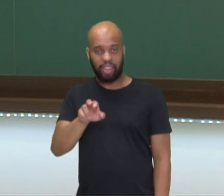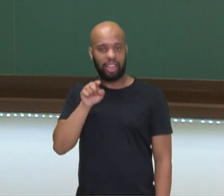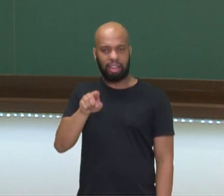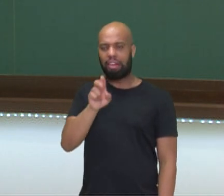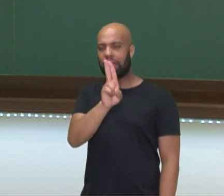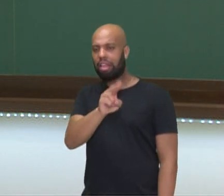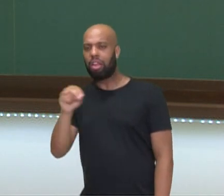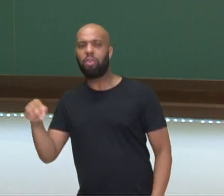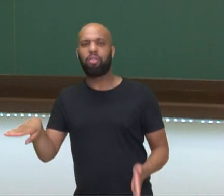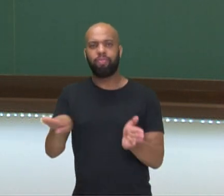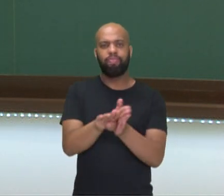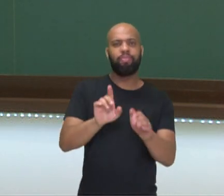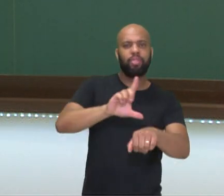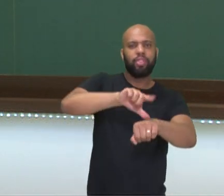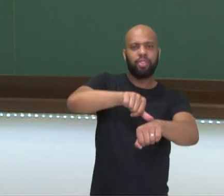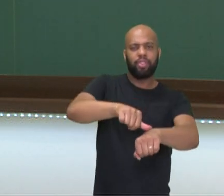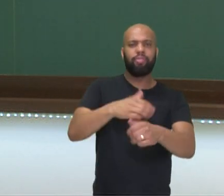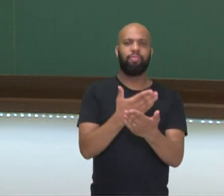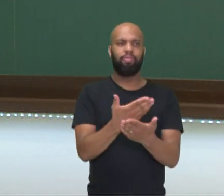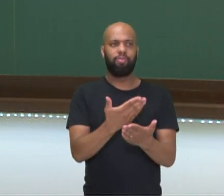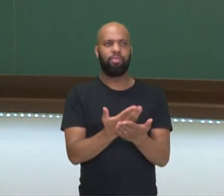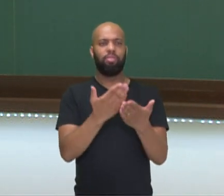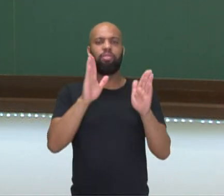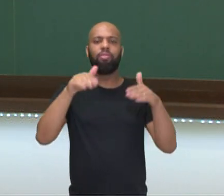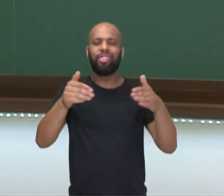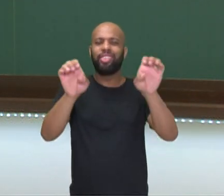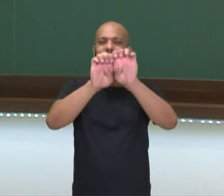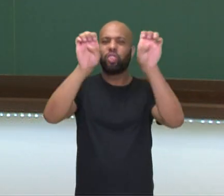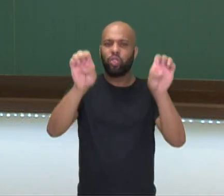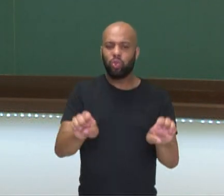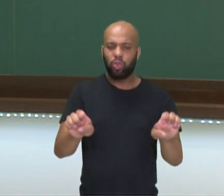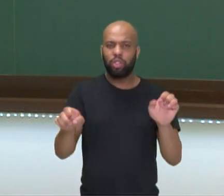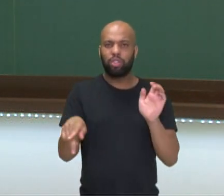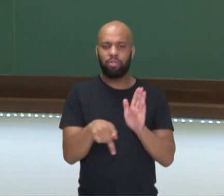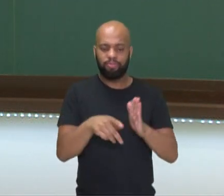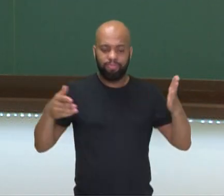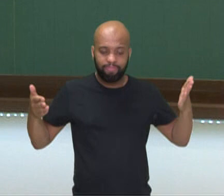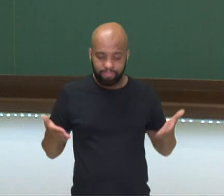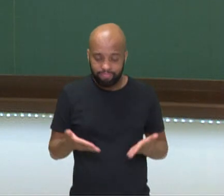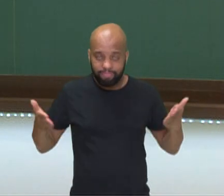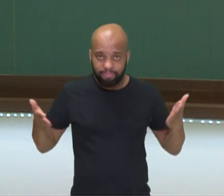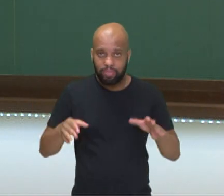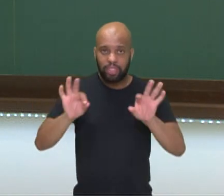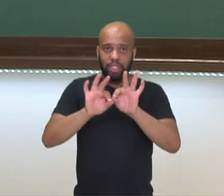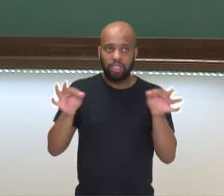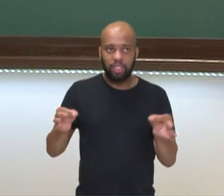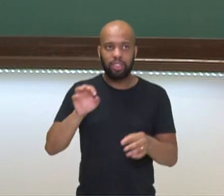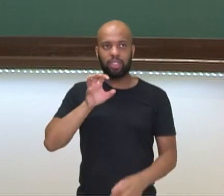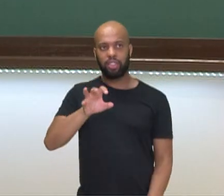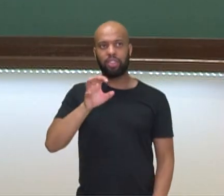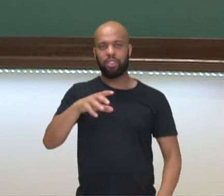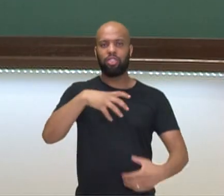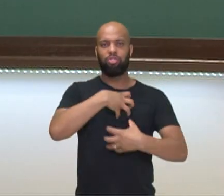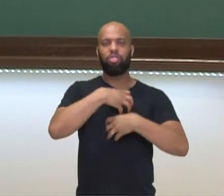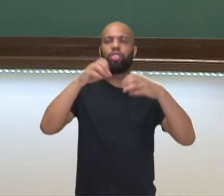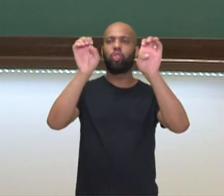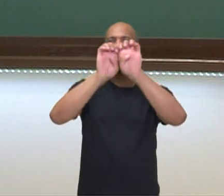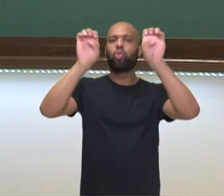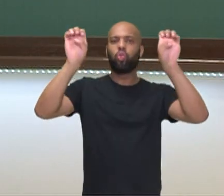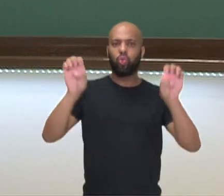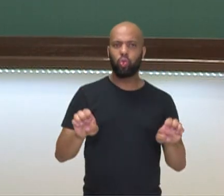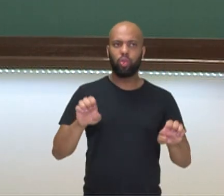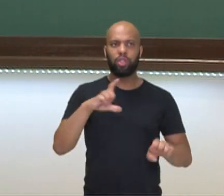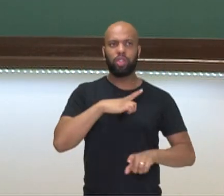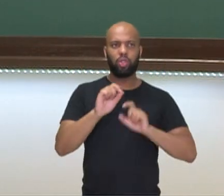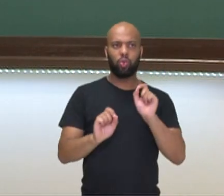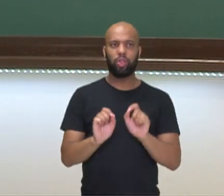a estrutura de presente simples sempre aparece. Então, nós vamos ter ali o nosso verbo principal estruturado com o